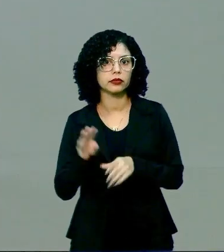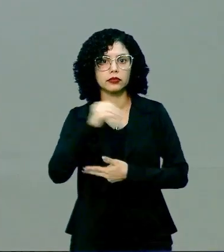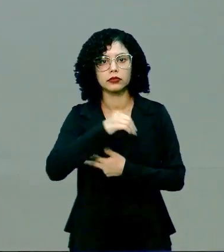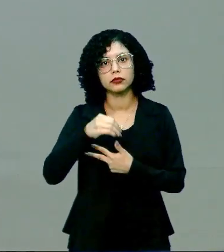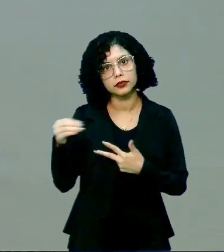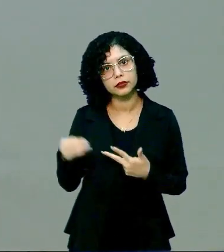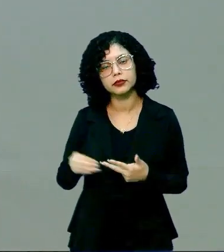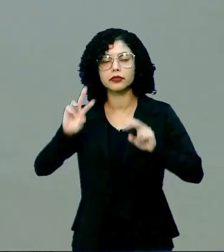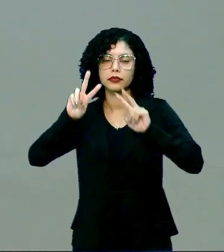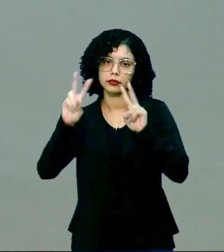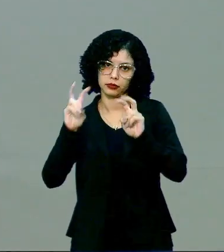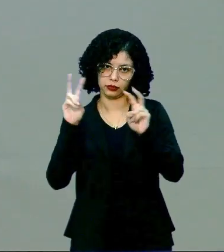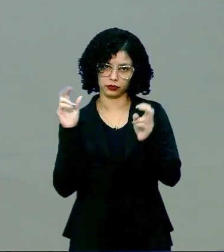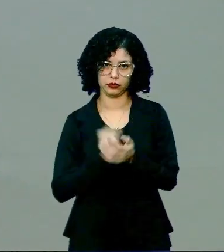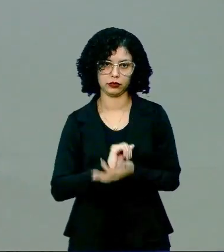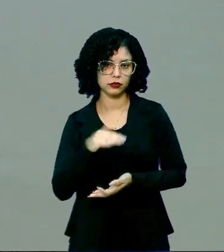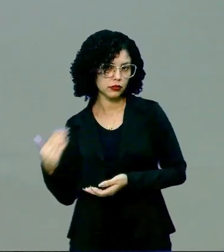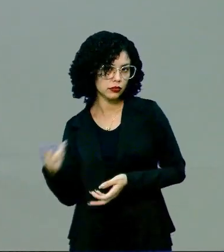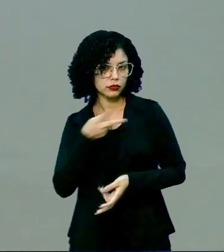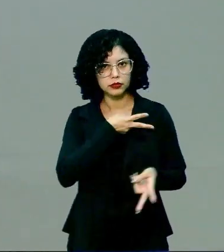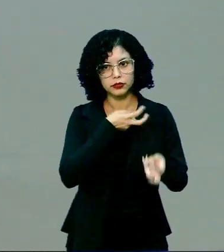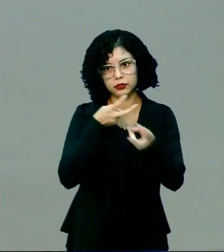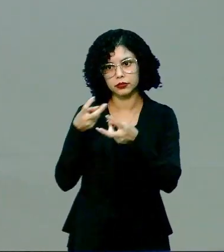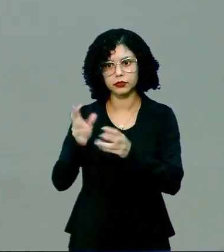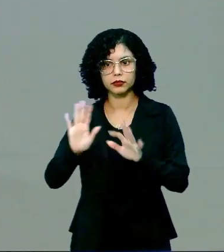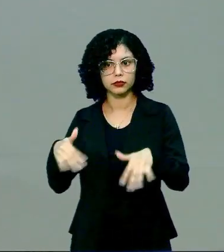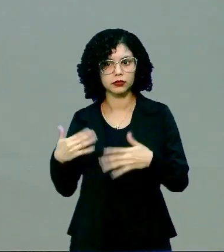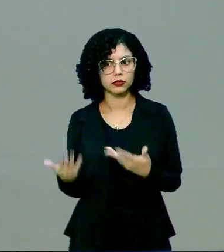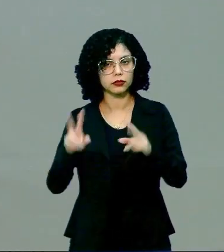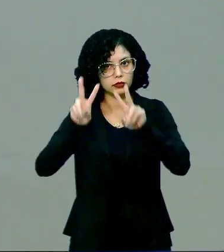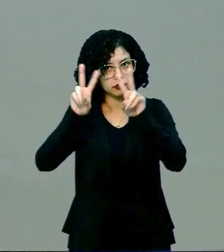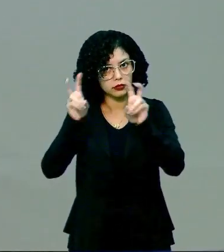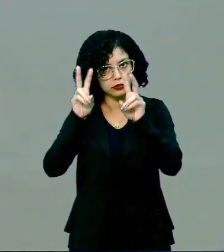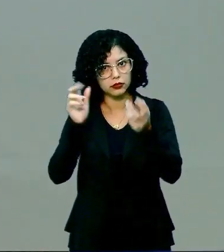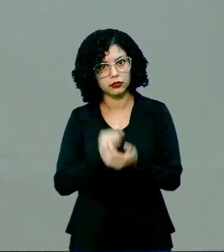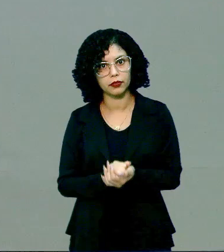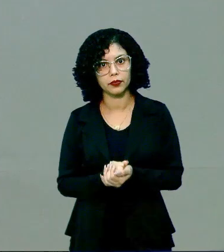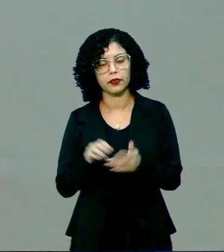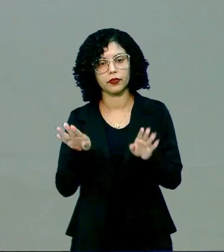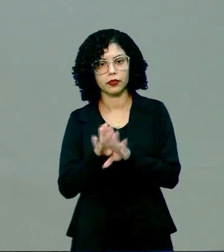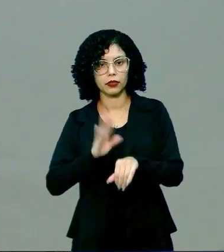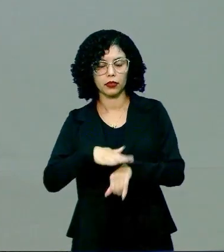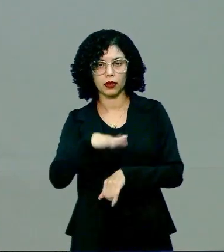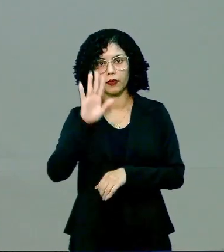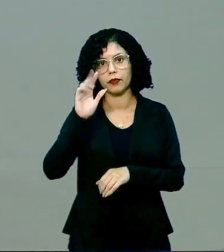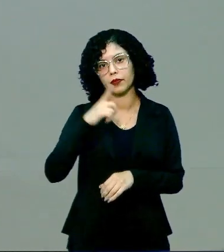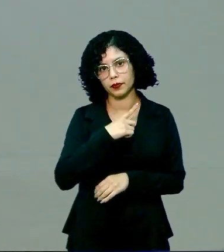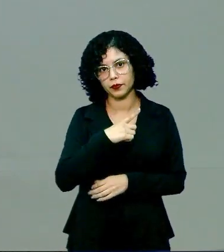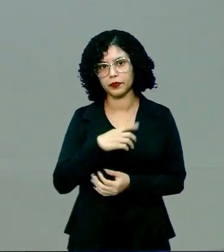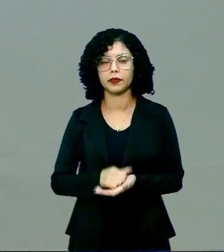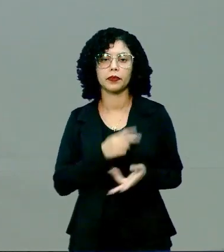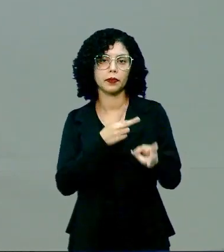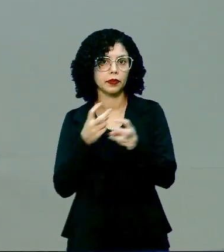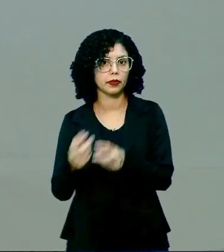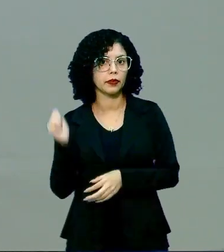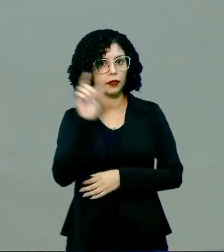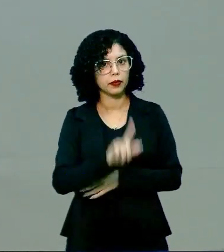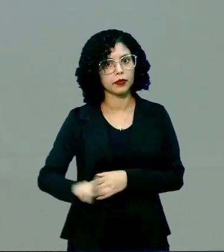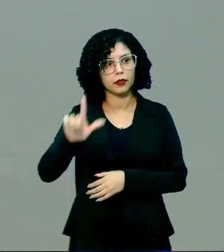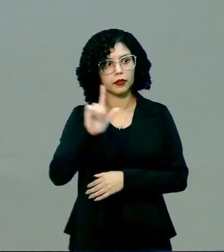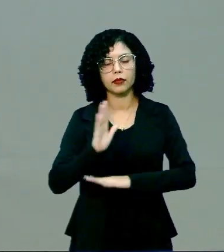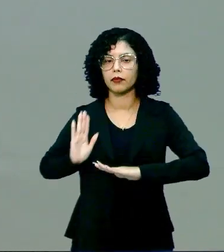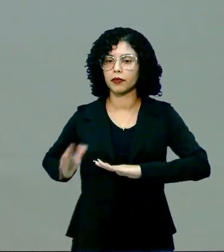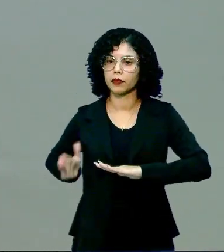o Enem aborda bem, tá? Quando você observa quais são os assuntos que mais caem, as temáticas que mais são abordadas, a gente observa a